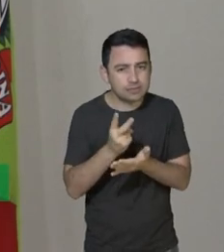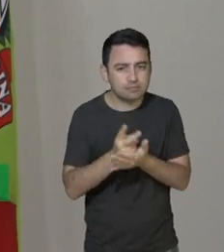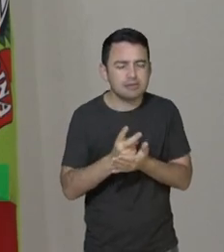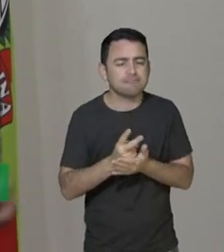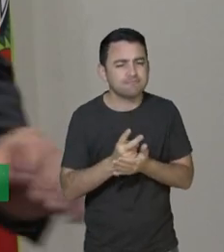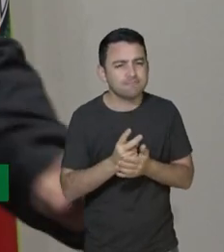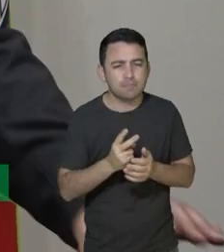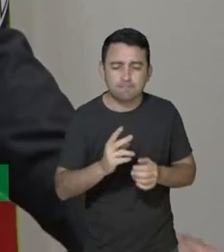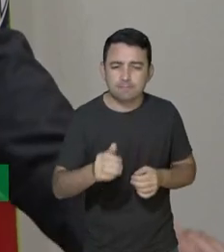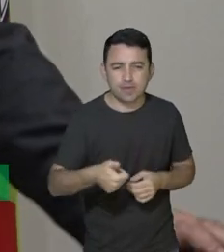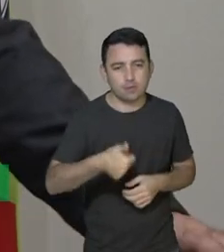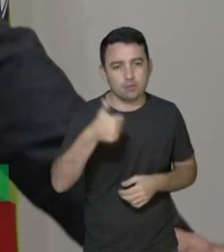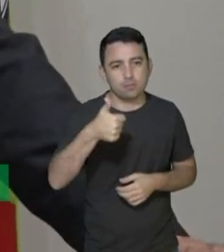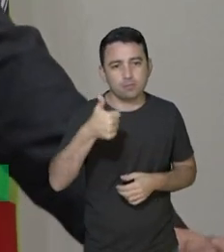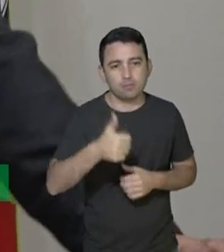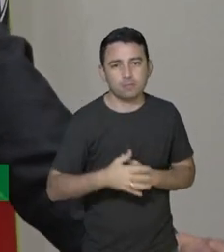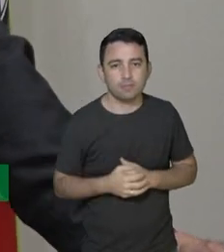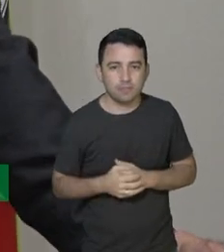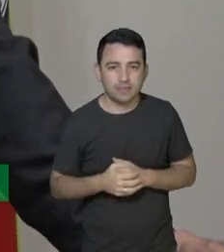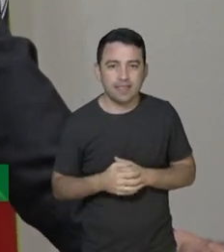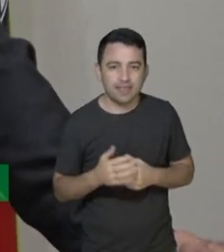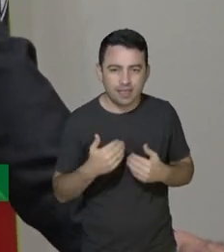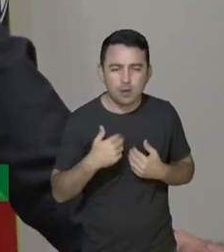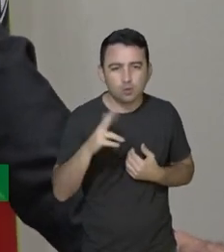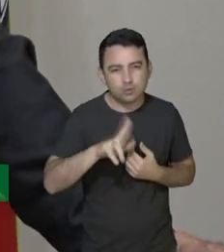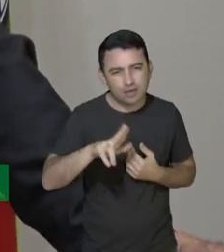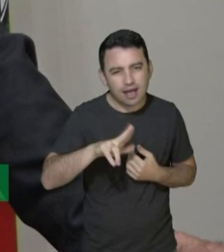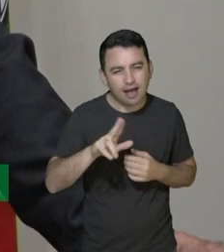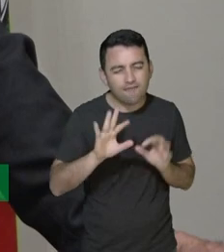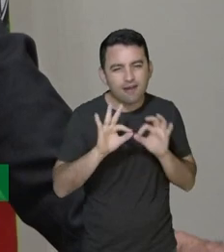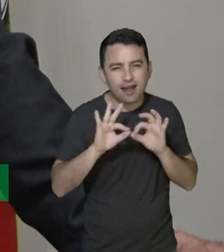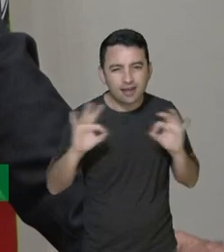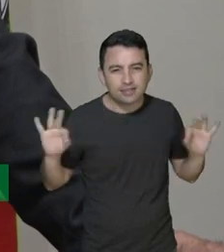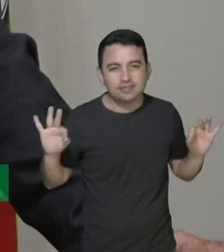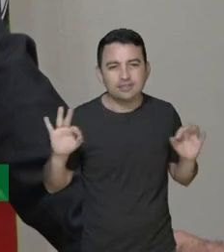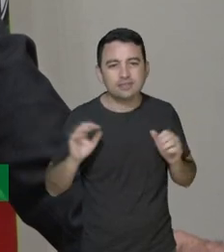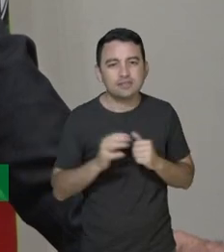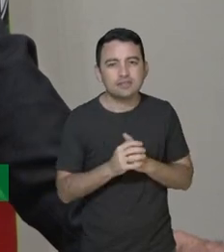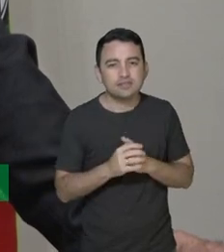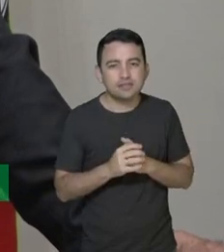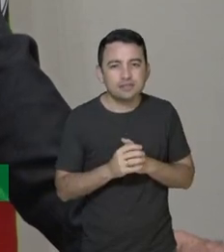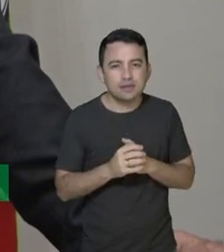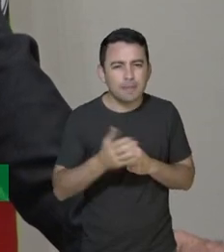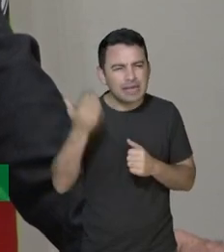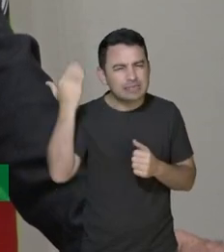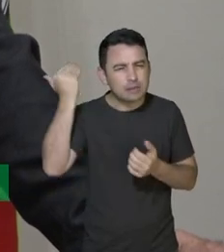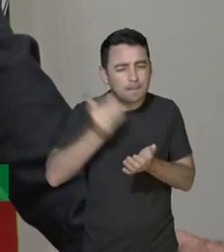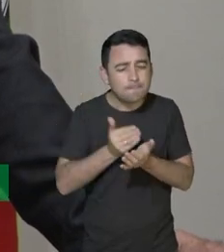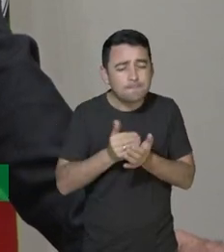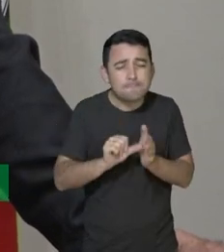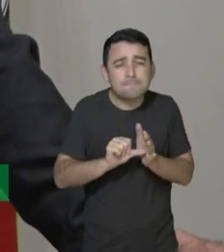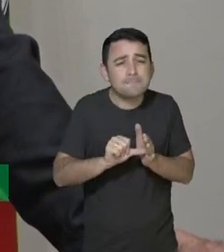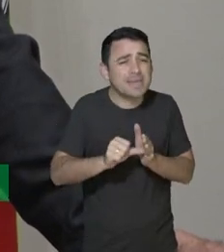o melhor. Usei uma frase comigo desde a